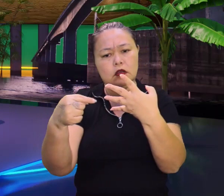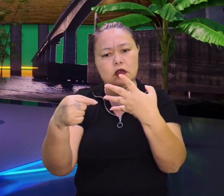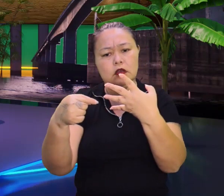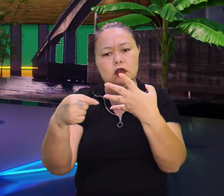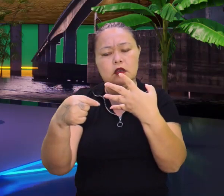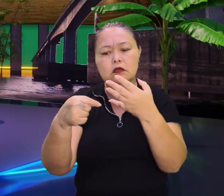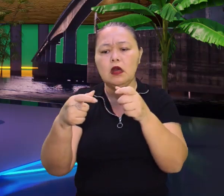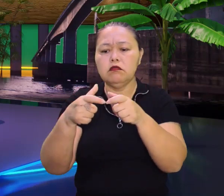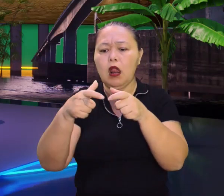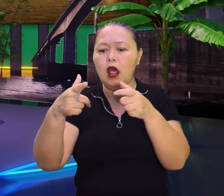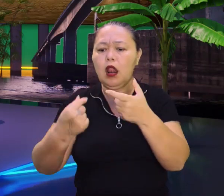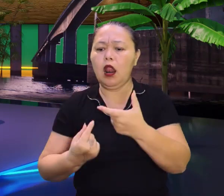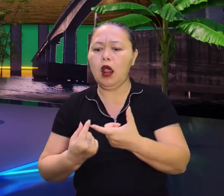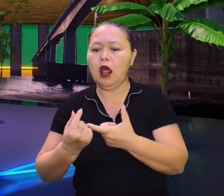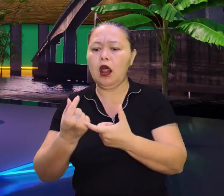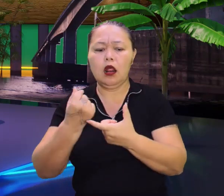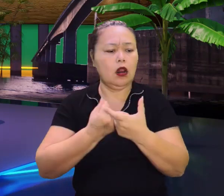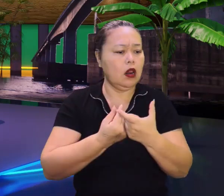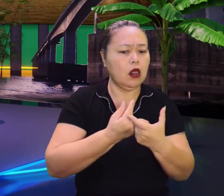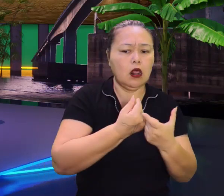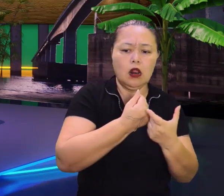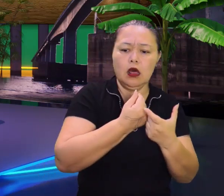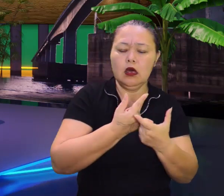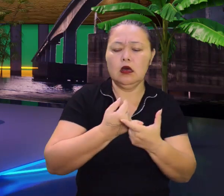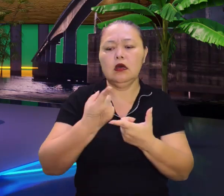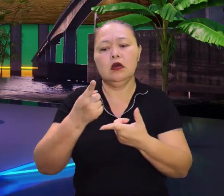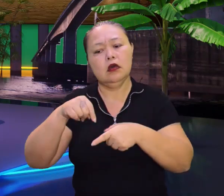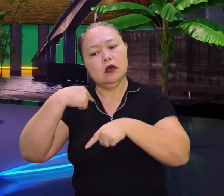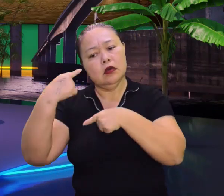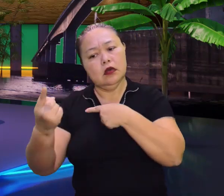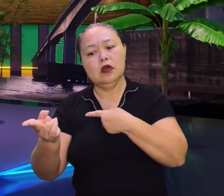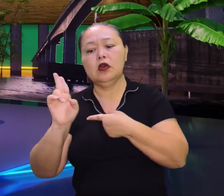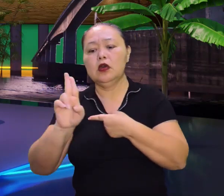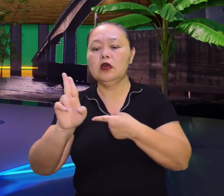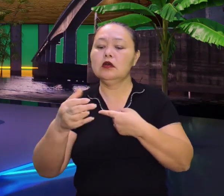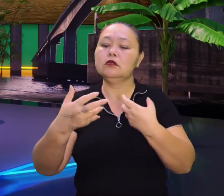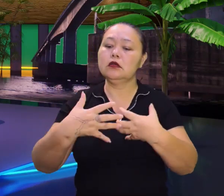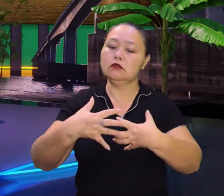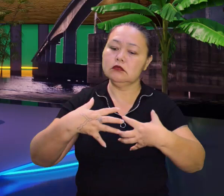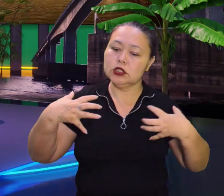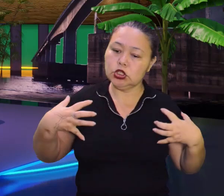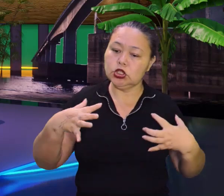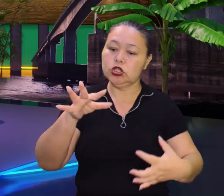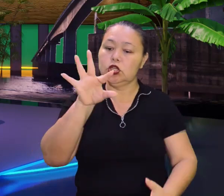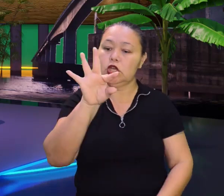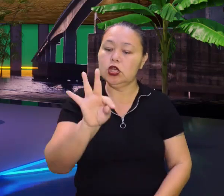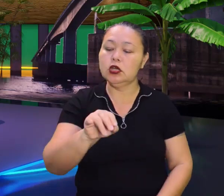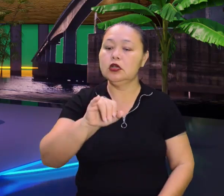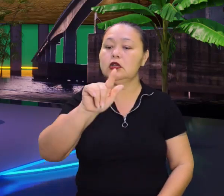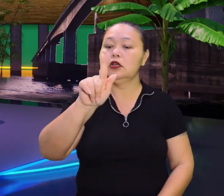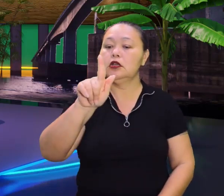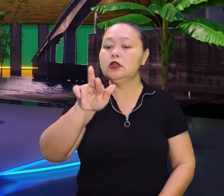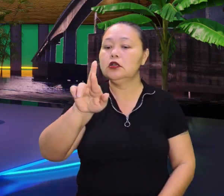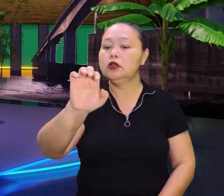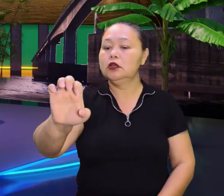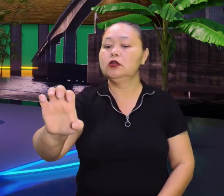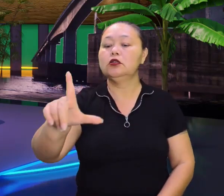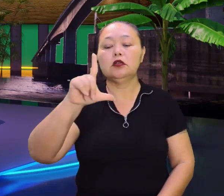grande crescimento econômico, por isso que são chamados tigres, por causa dessa